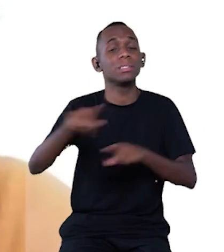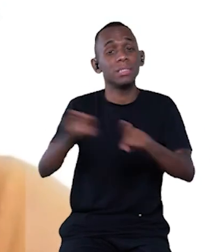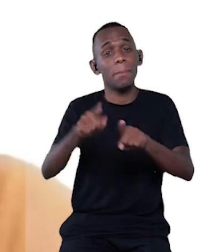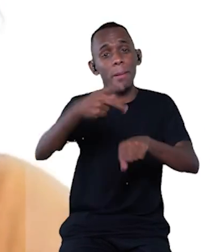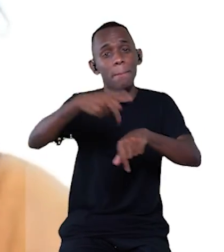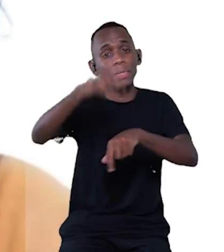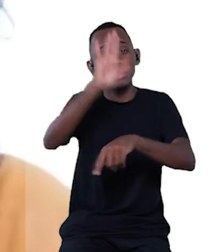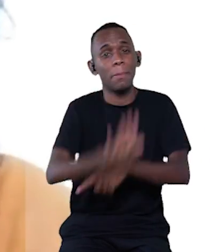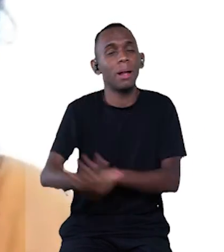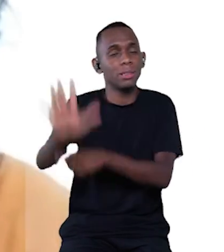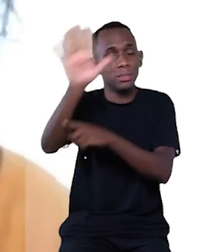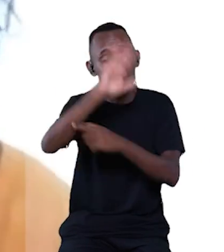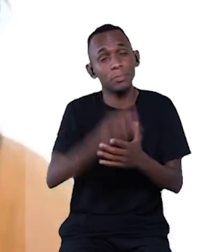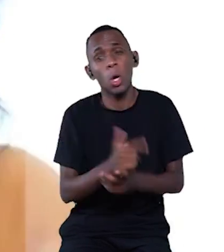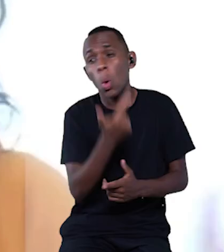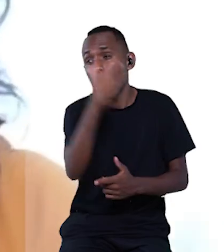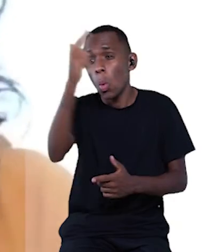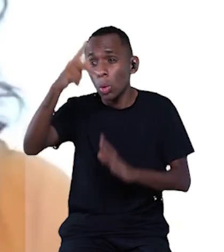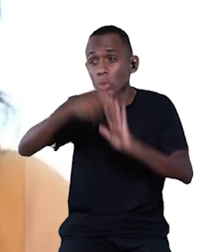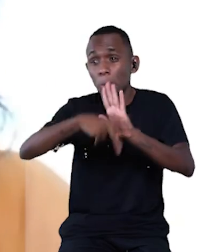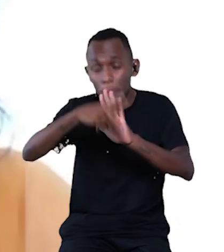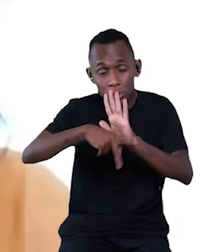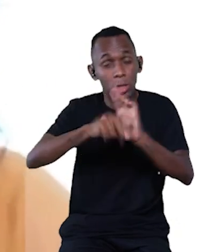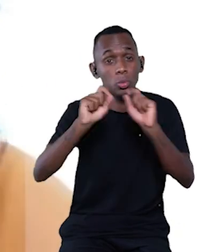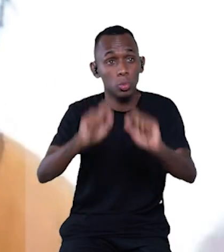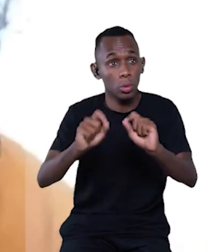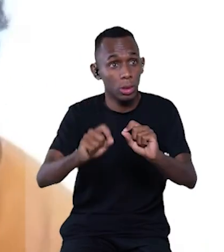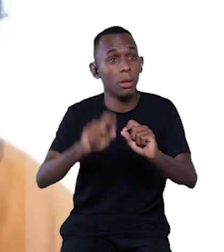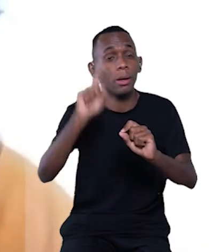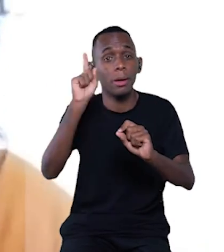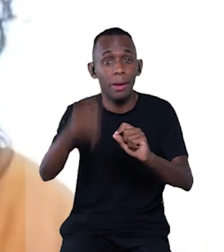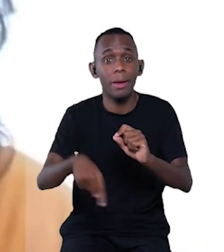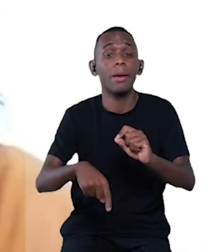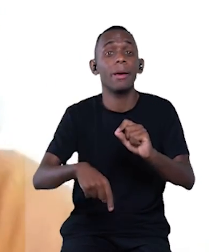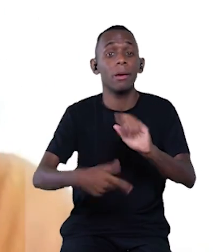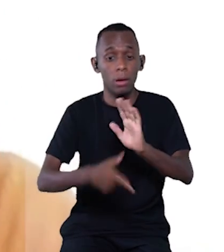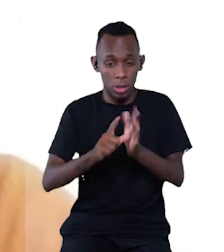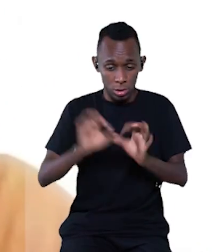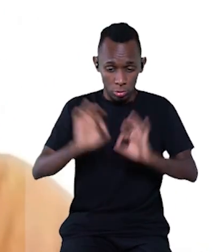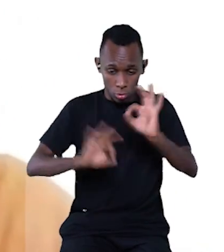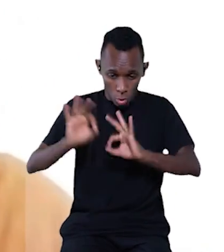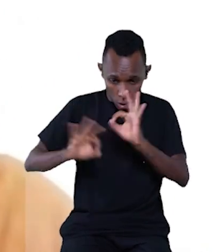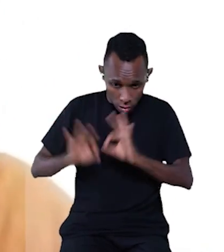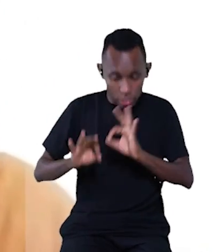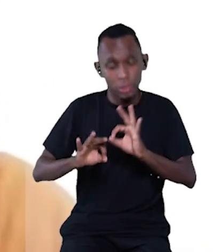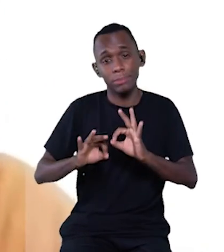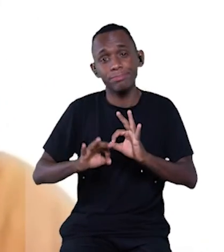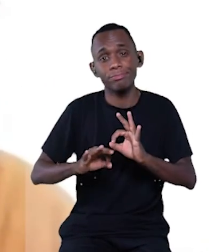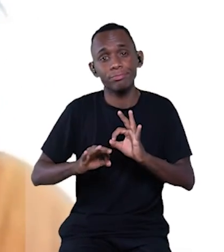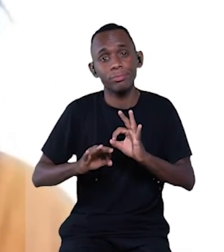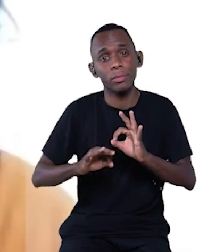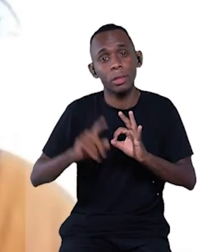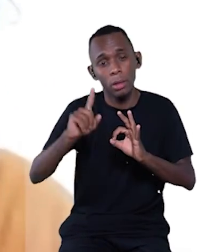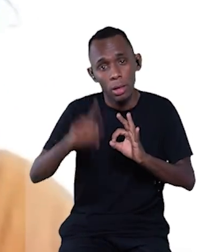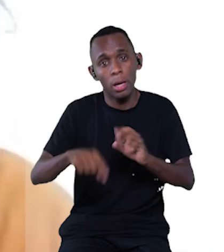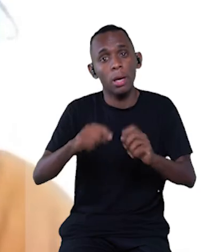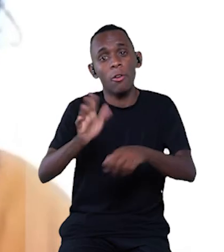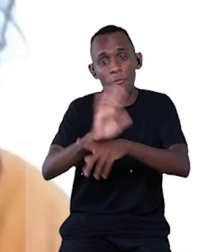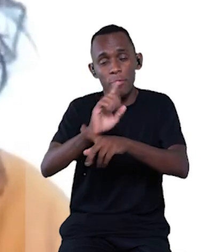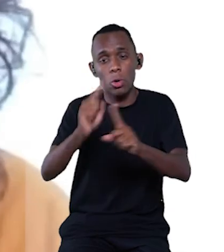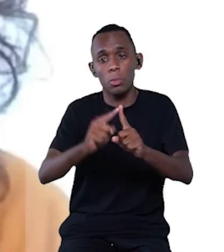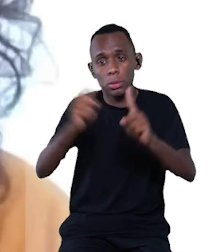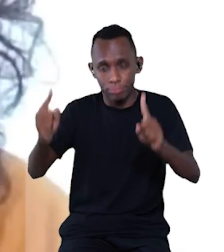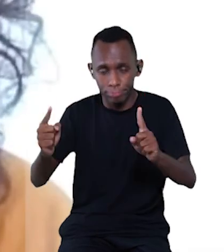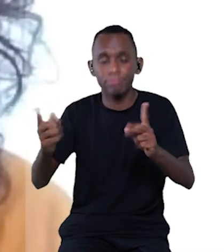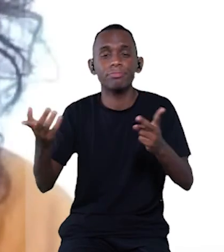Brasil. Meus próximos projetos são tentar a concretização desses, né, do Samuca Vai à Praia,